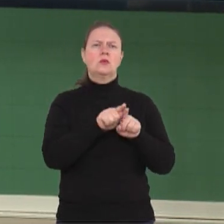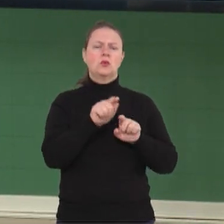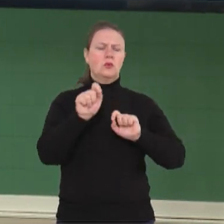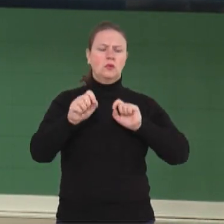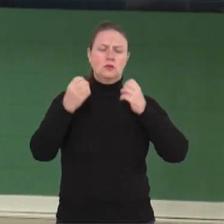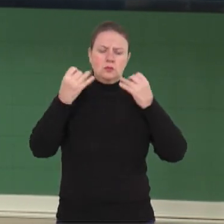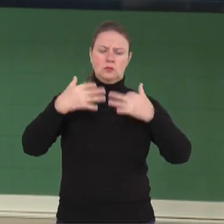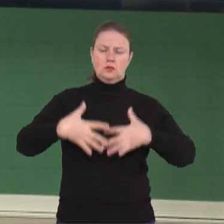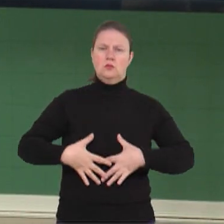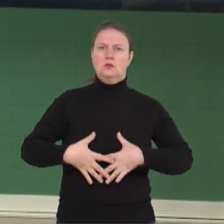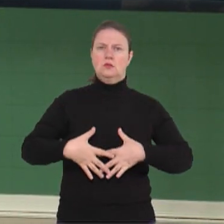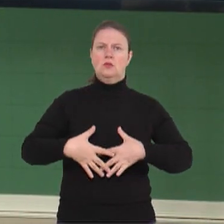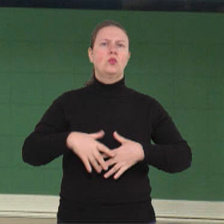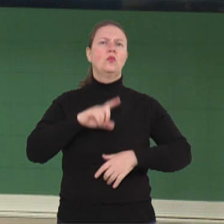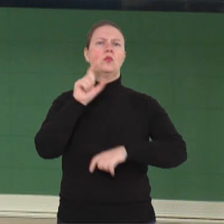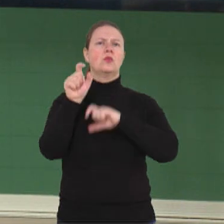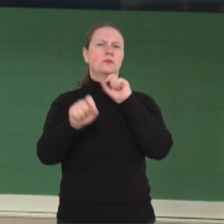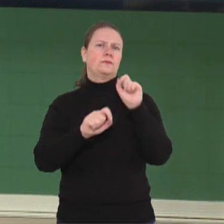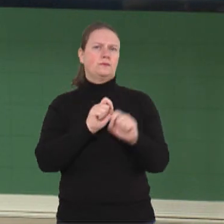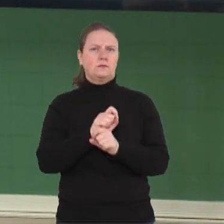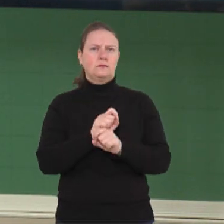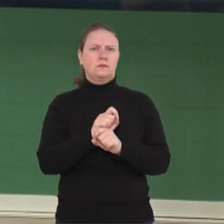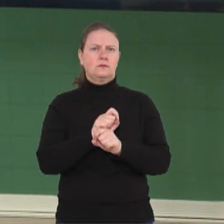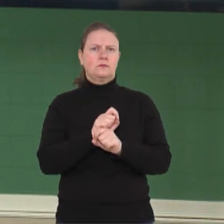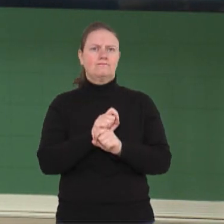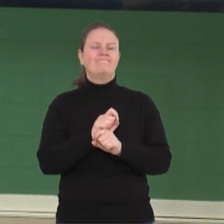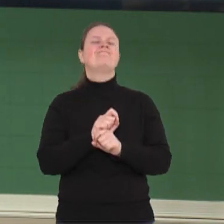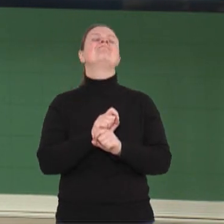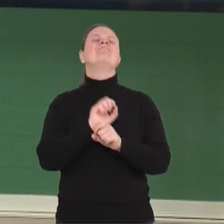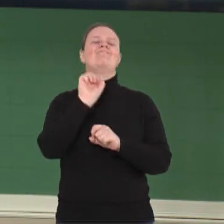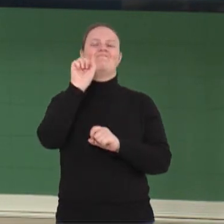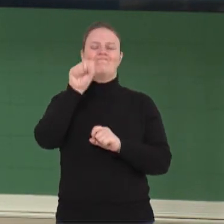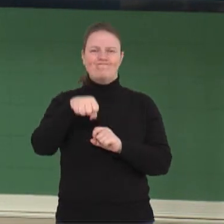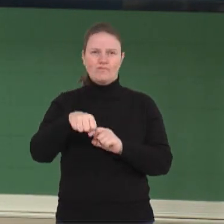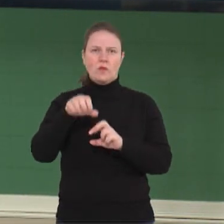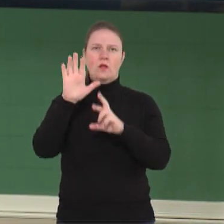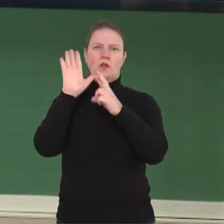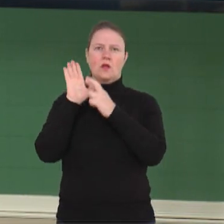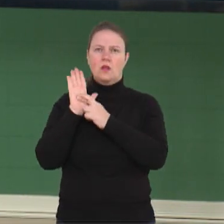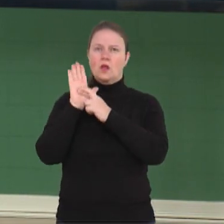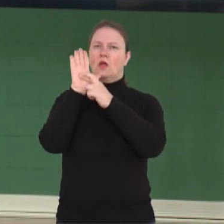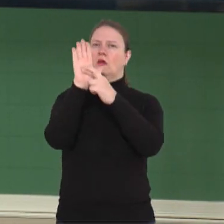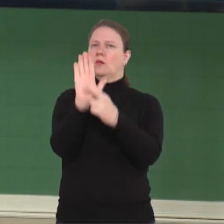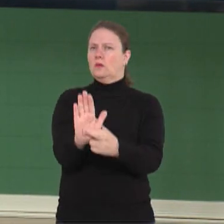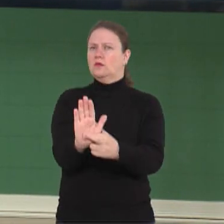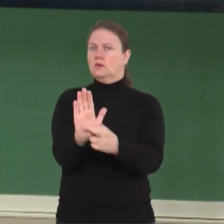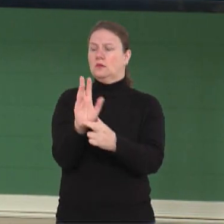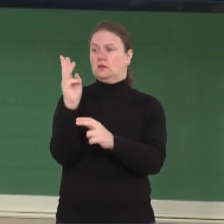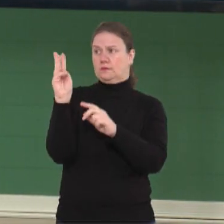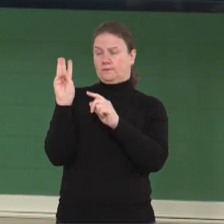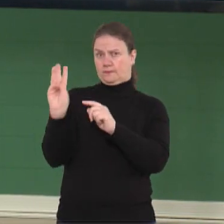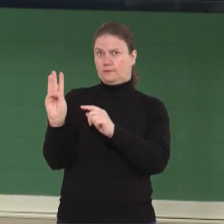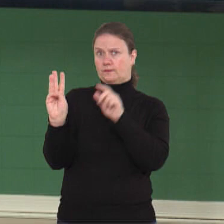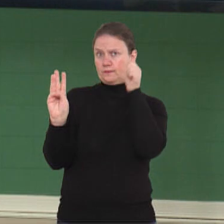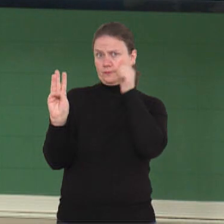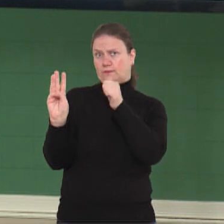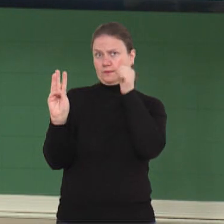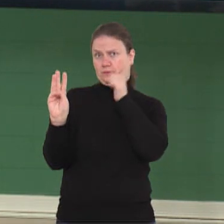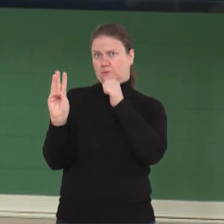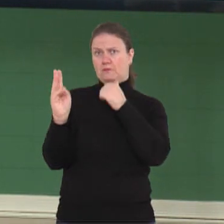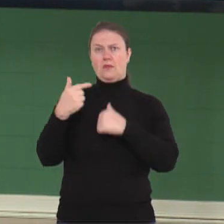aí eu pensei, nossa, é uma grande referência, né? Podem ser referências essas mulheres. Para mim